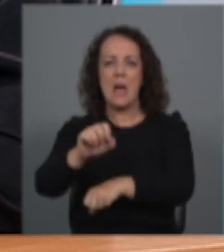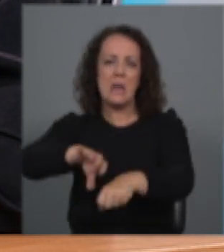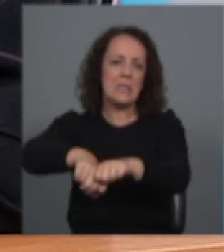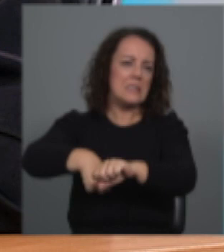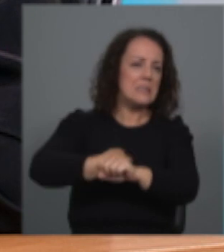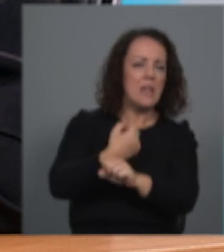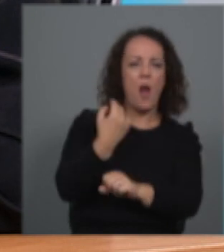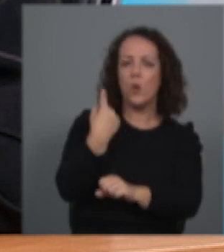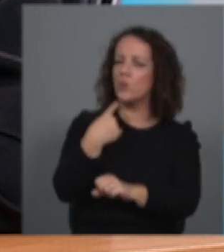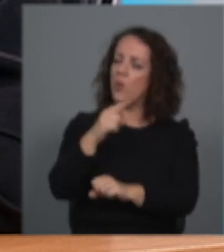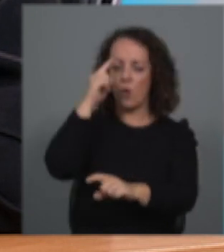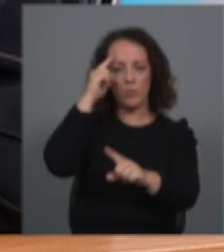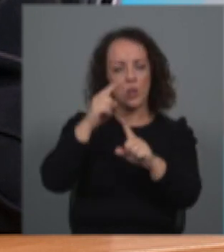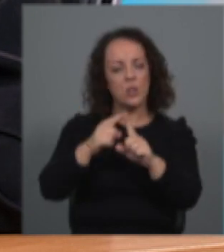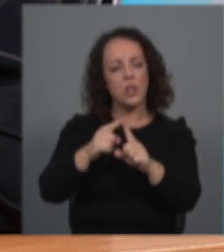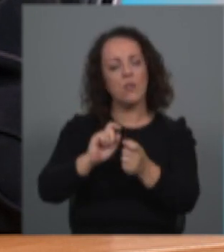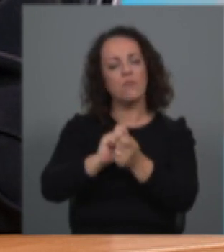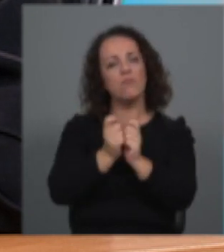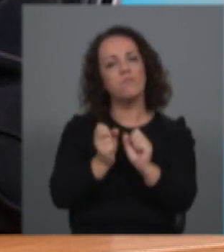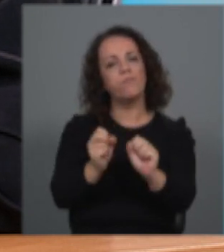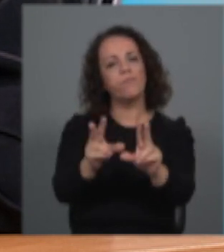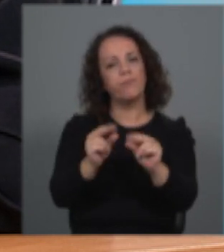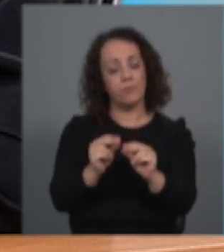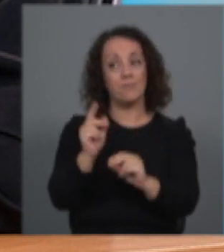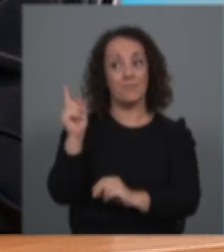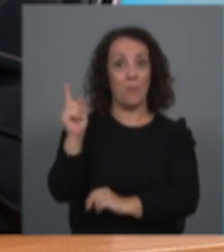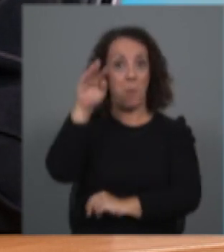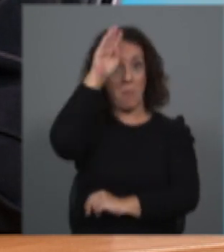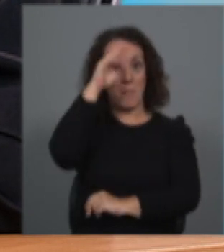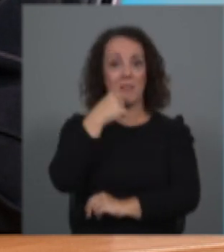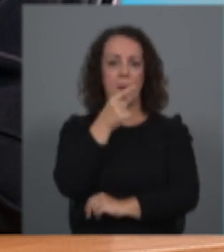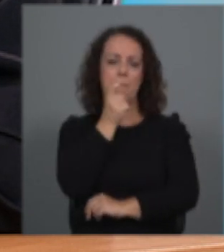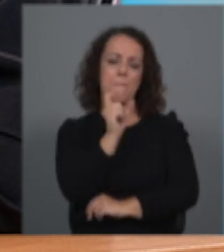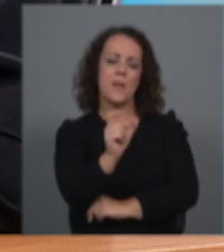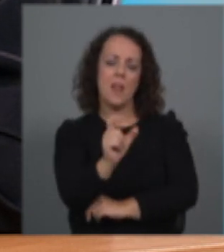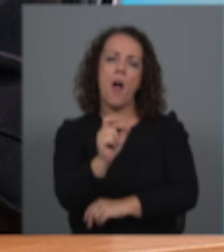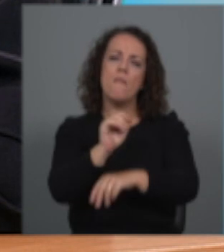reconciliação. O Papa fala da amabilidade na encíclica, da gentileza.